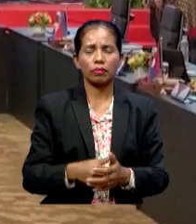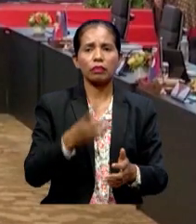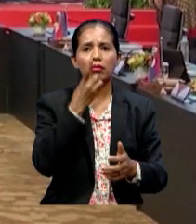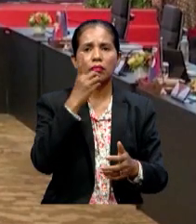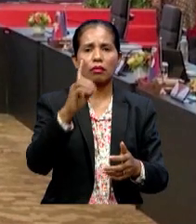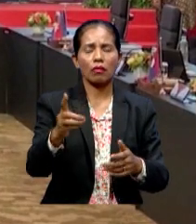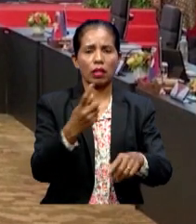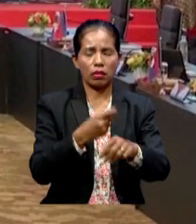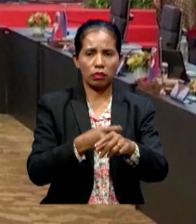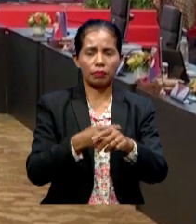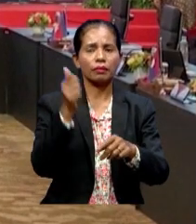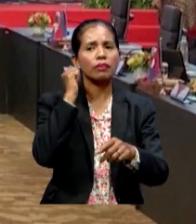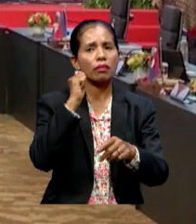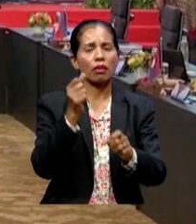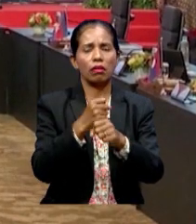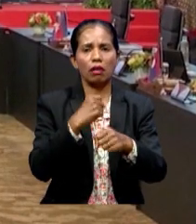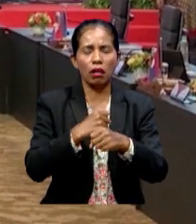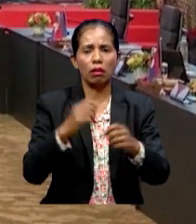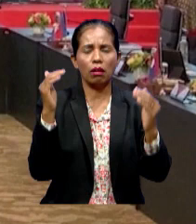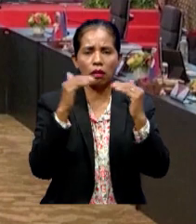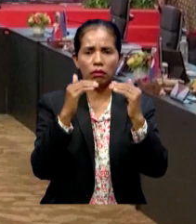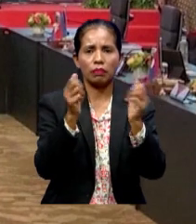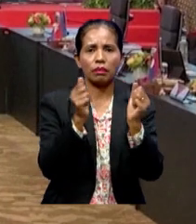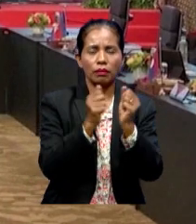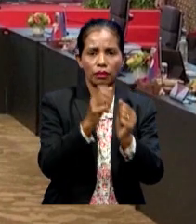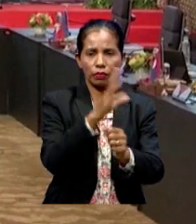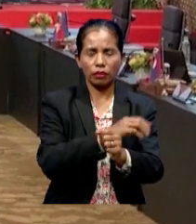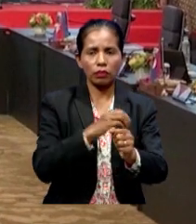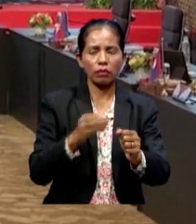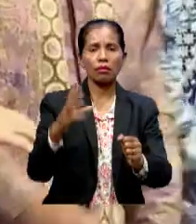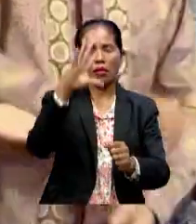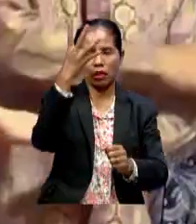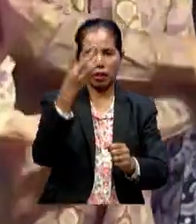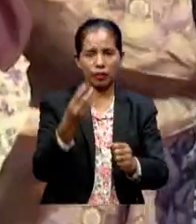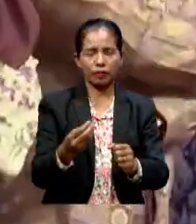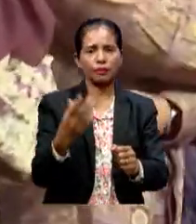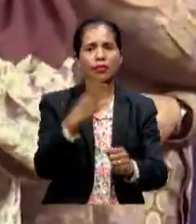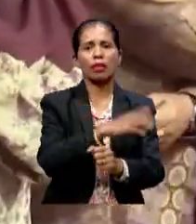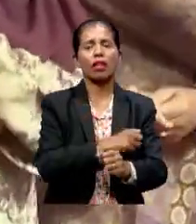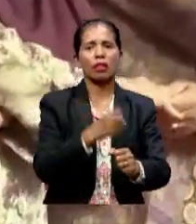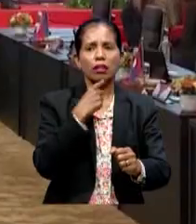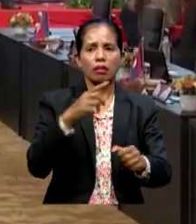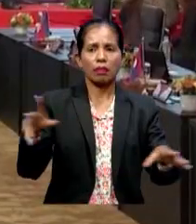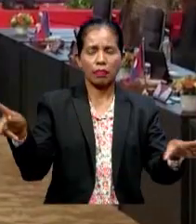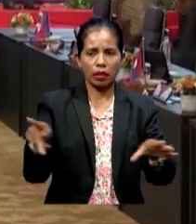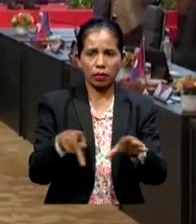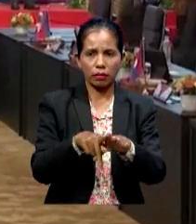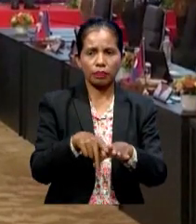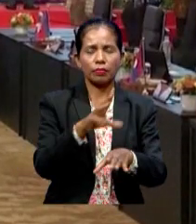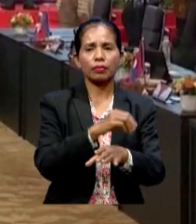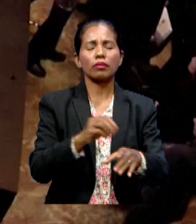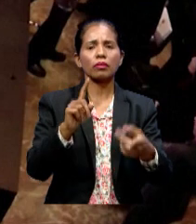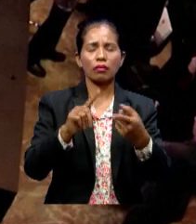em momento, a ASEAN realiza conferência pós-ministerial e a Jakarta, e a NB Blinken Mos participa, reunião